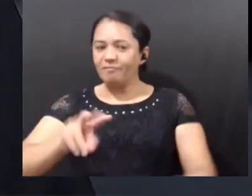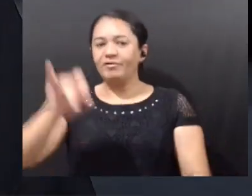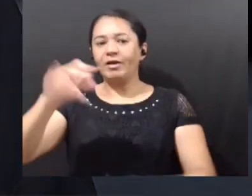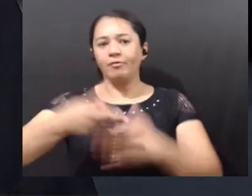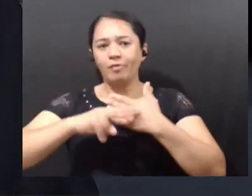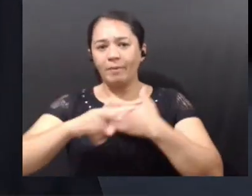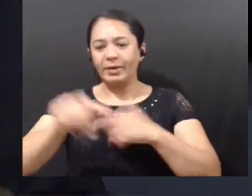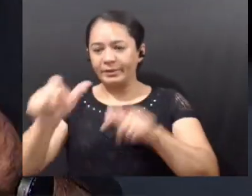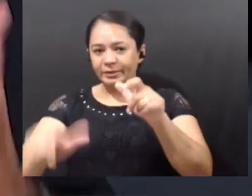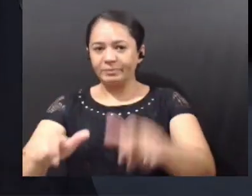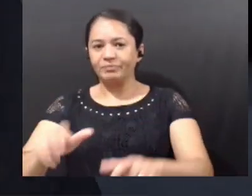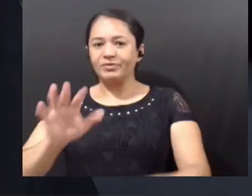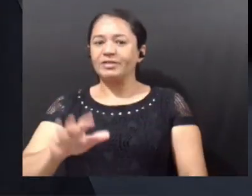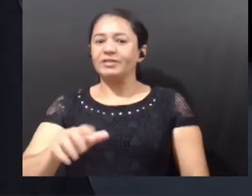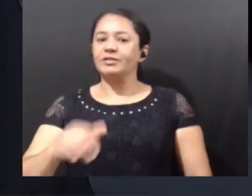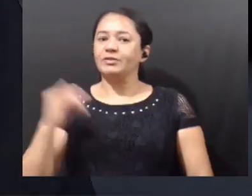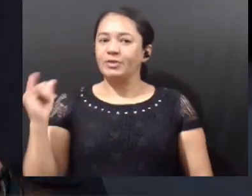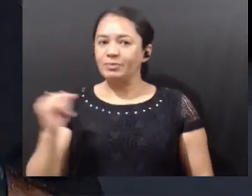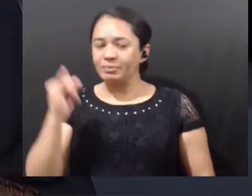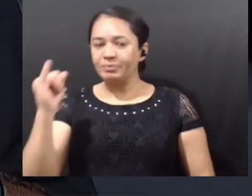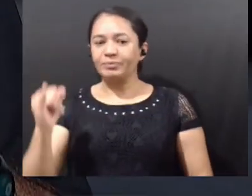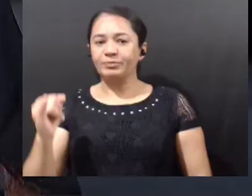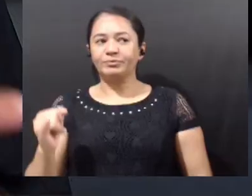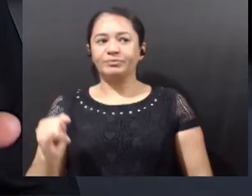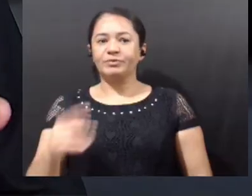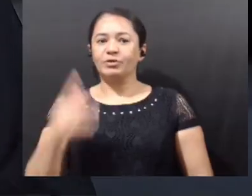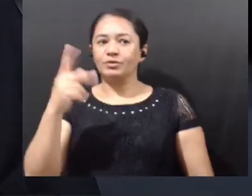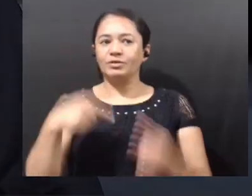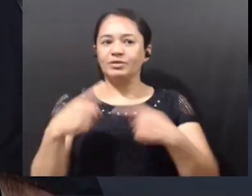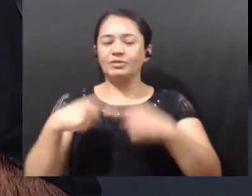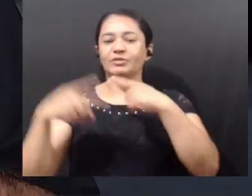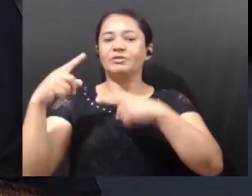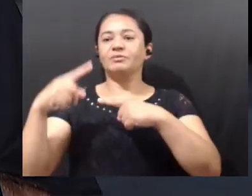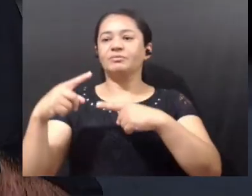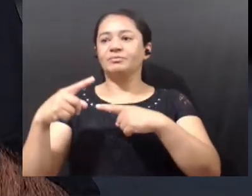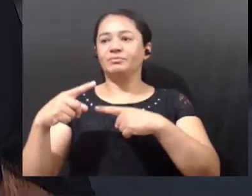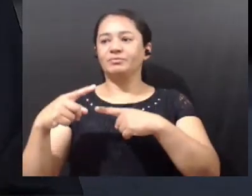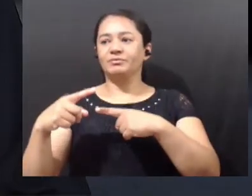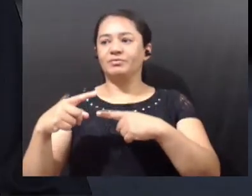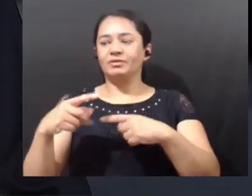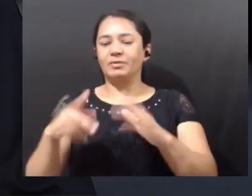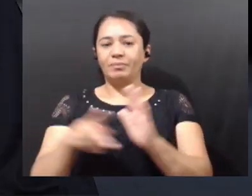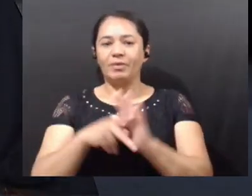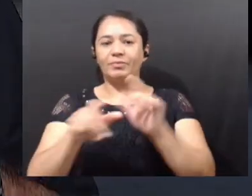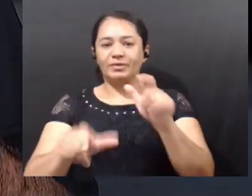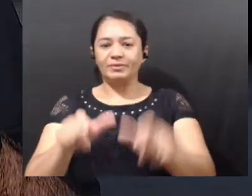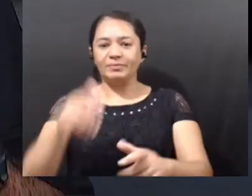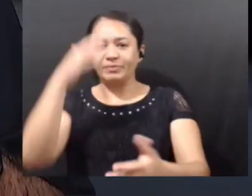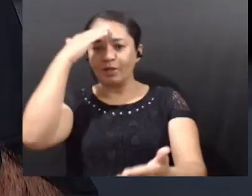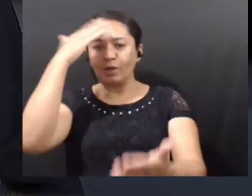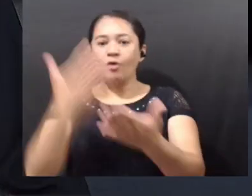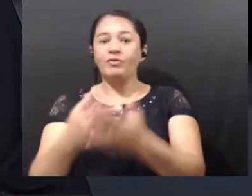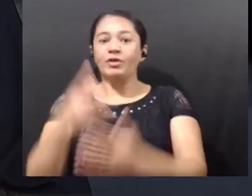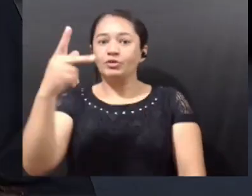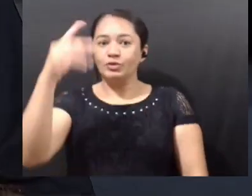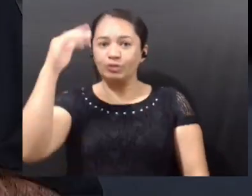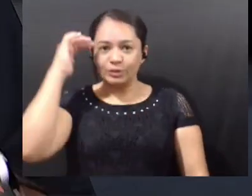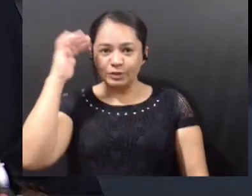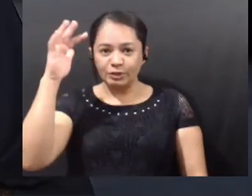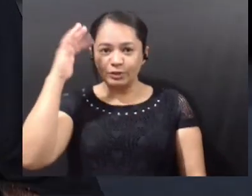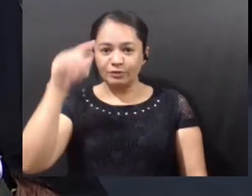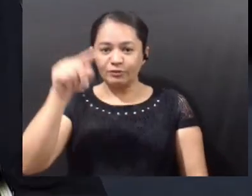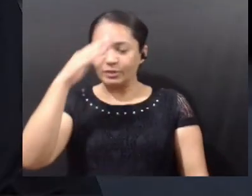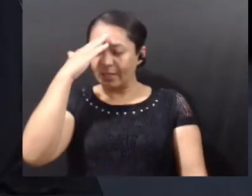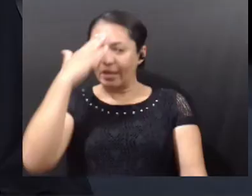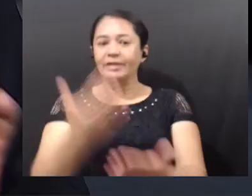muito importante para o seu desenvolvimento, para o desenvolvimento das pessoas. Confie no seu sonho, naquilo que você acredite, não